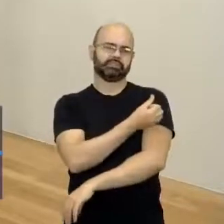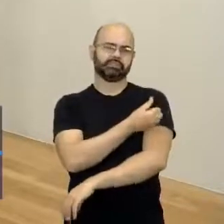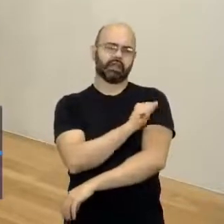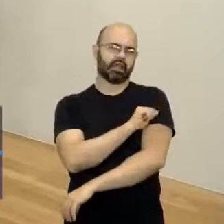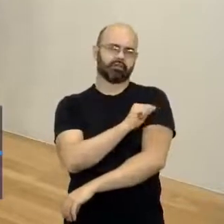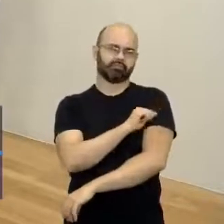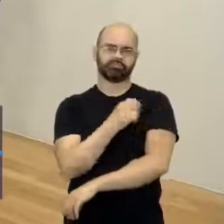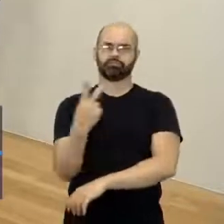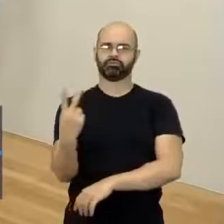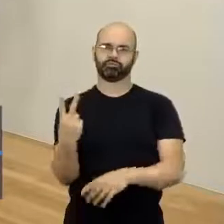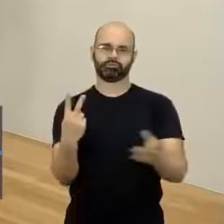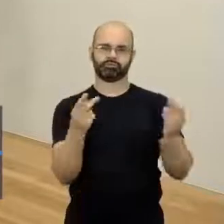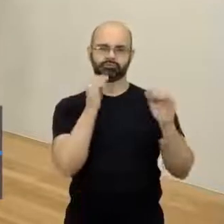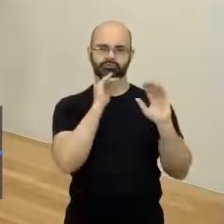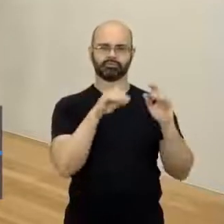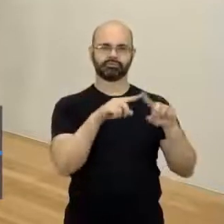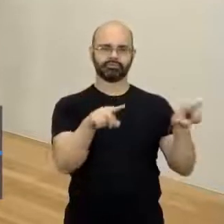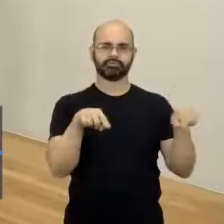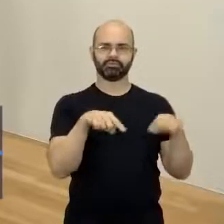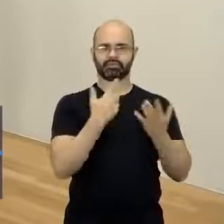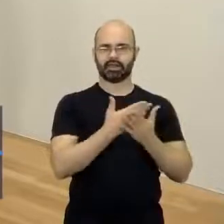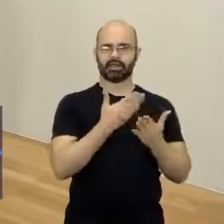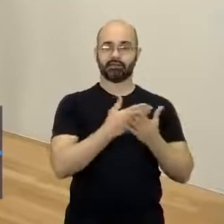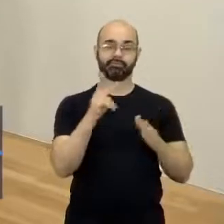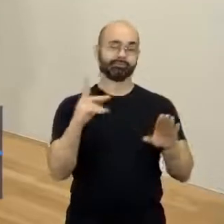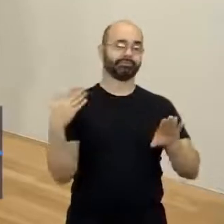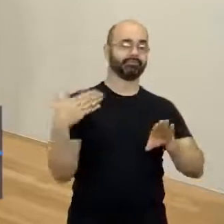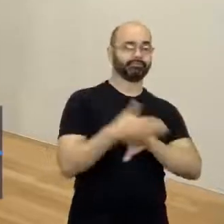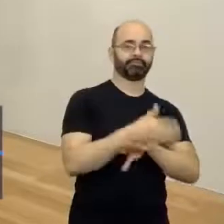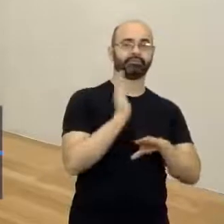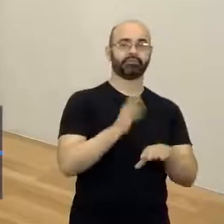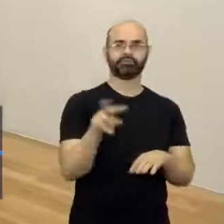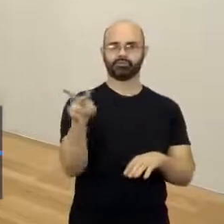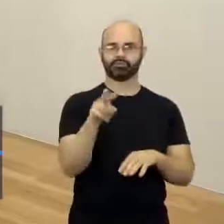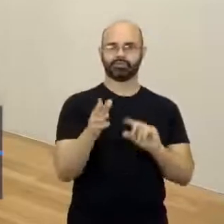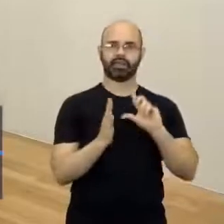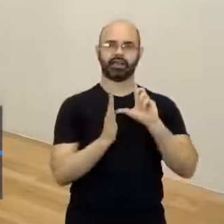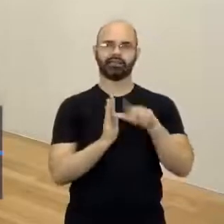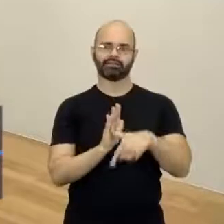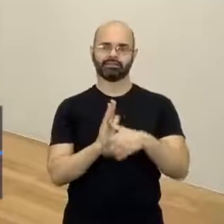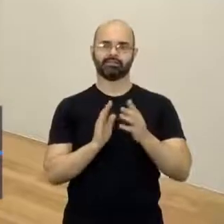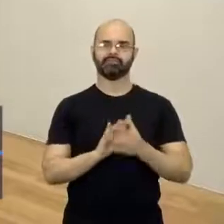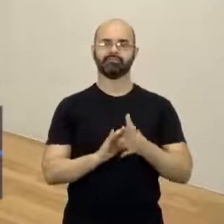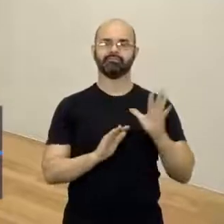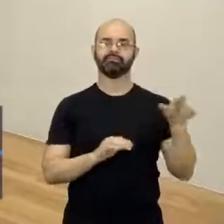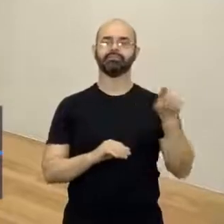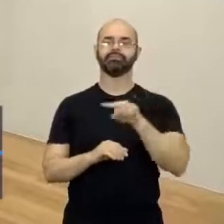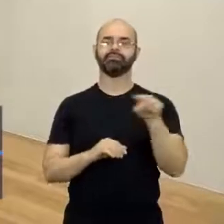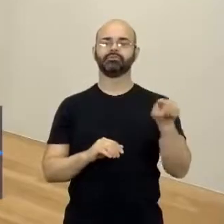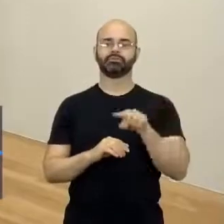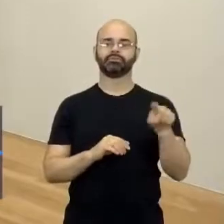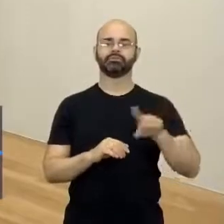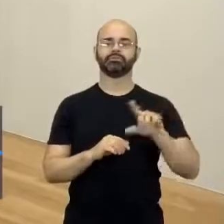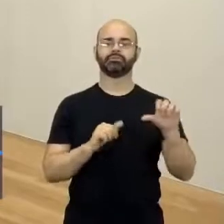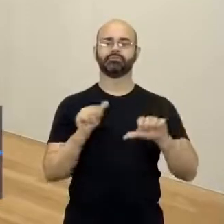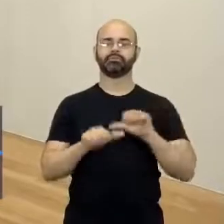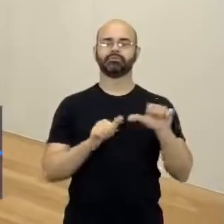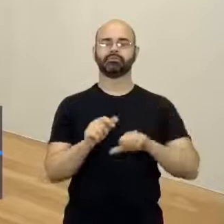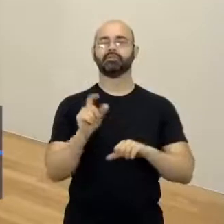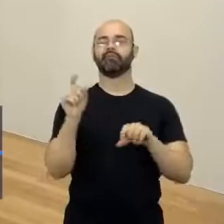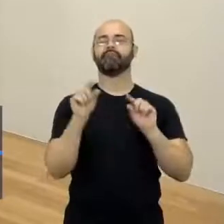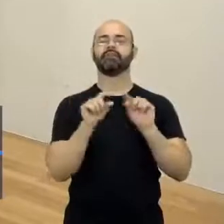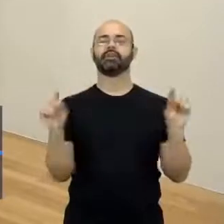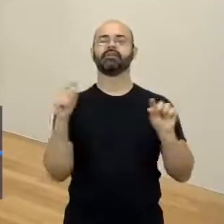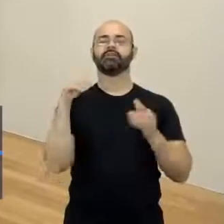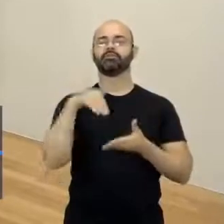estão na porta da sala de aula e o professor já entrou, vocês devem estar atrasados. Só que agora vocês vão trocar sempre a última